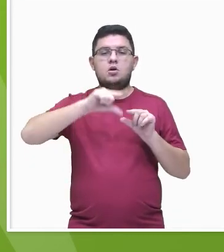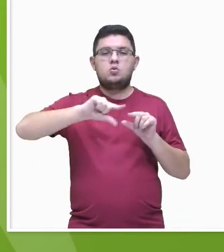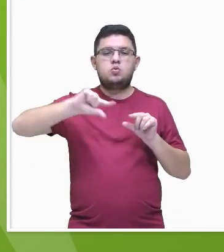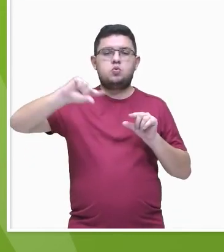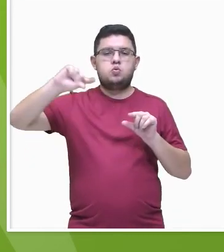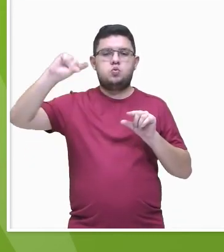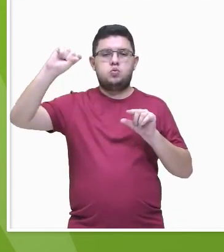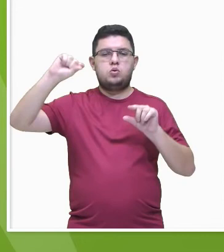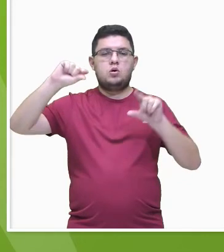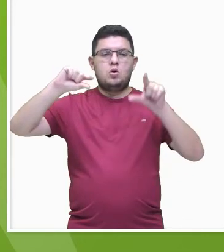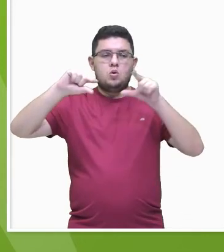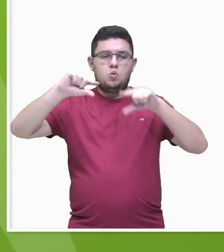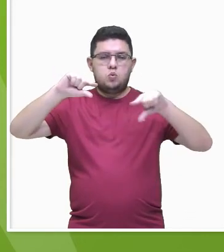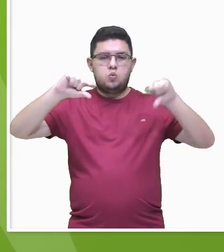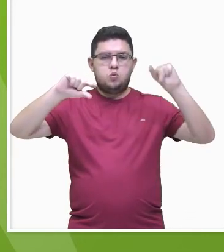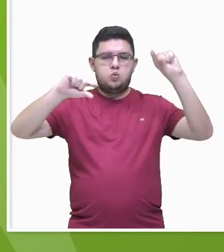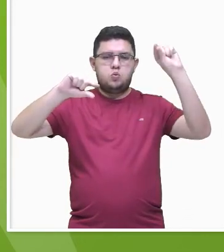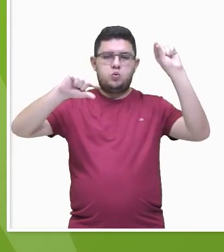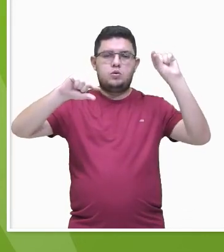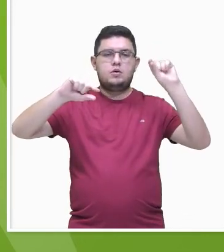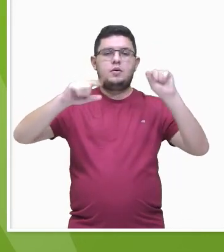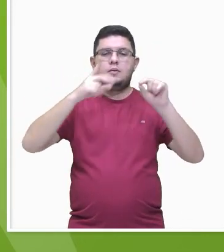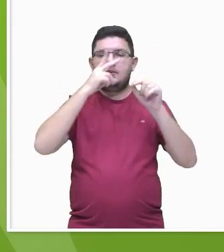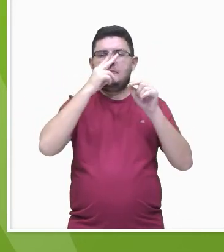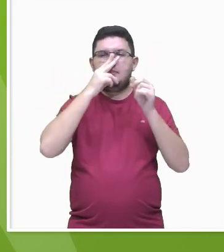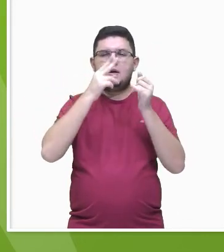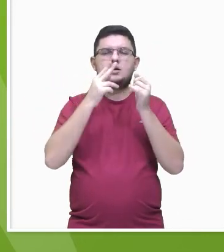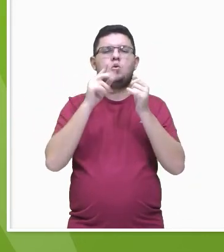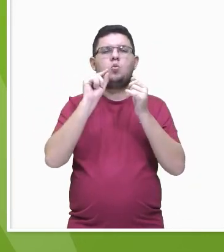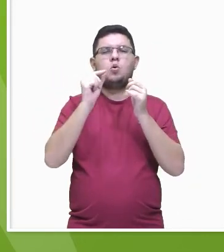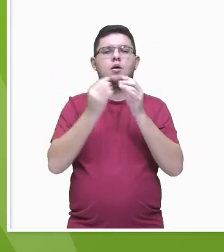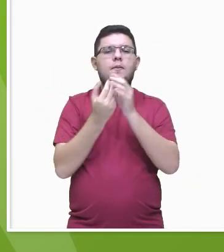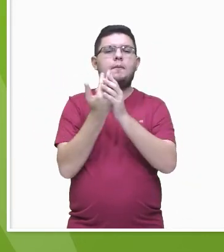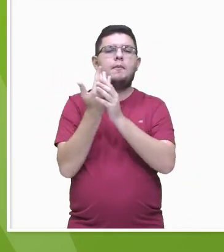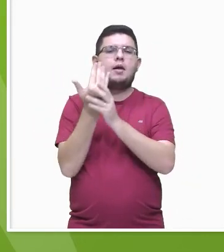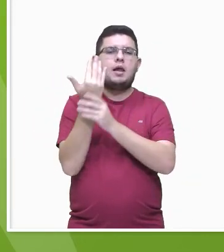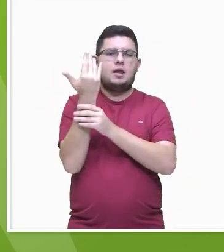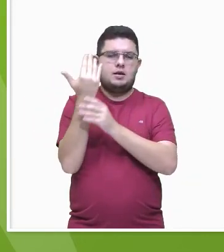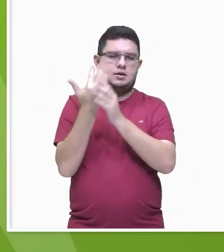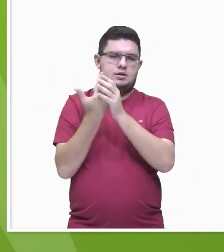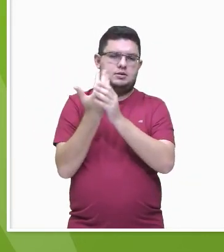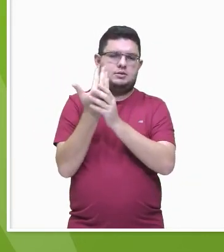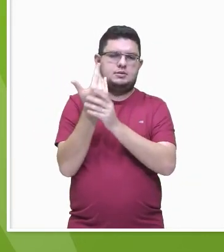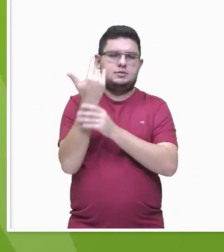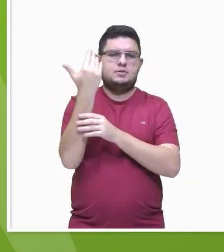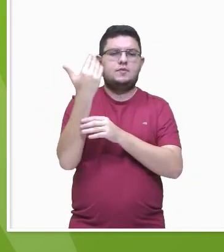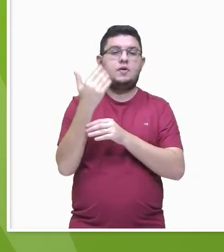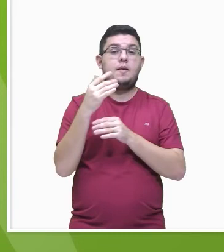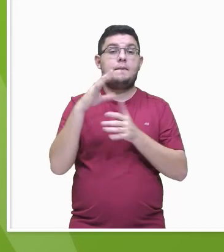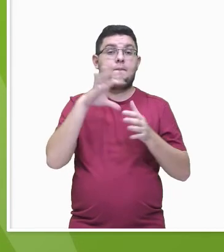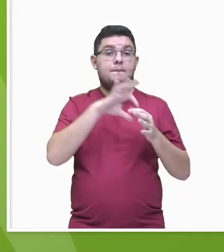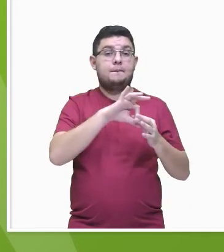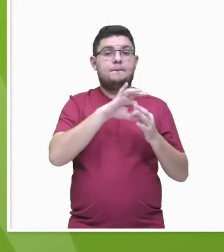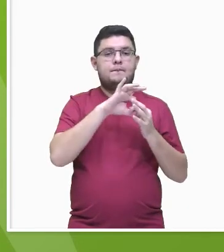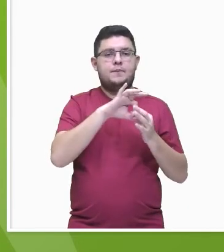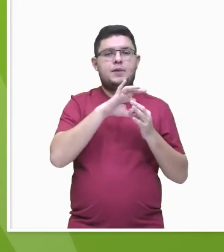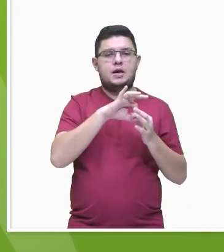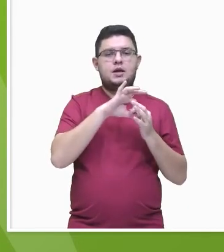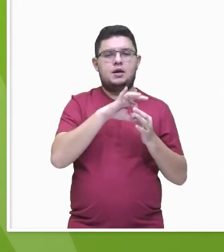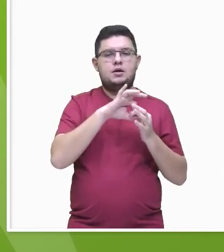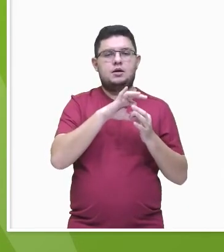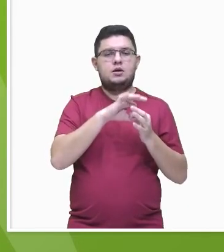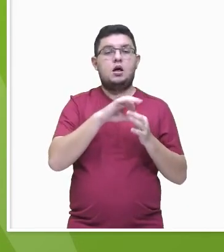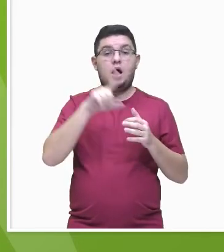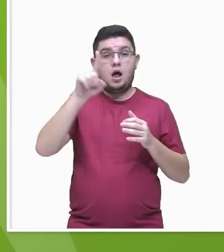e ramificados, parece uma planta, né? Fica ali presa lá no fundo do mar, mas ele é um animal, tá? E eles têm esses